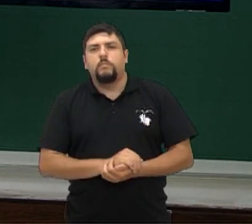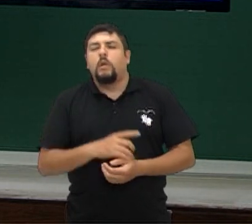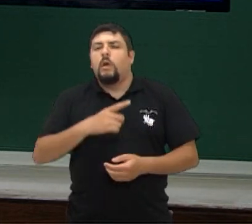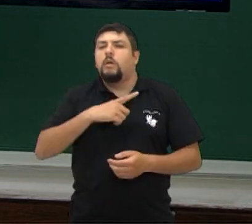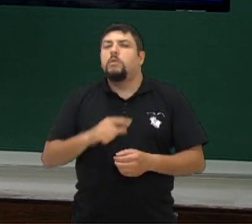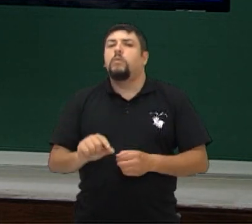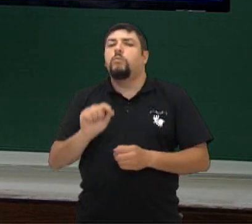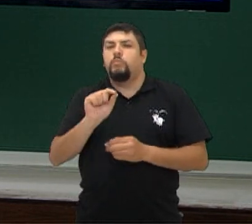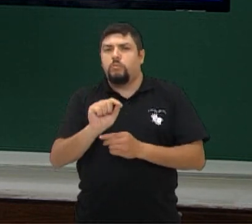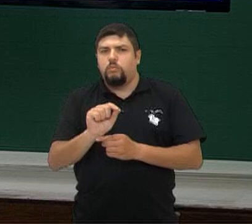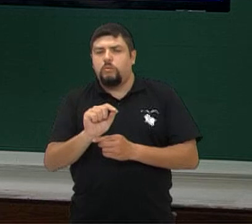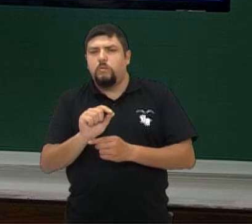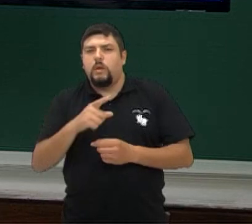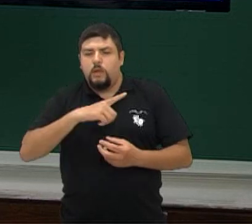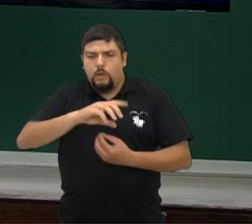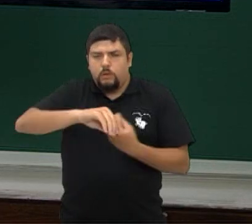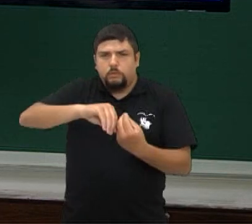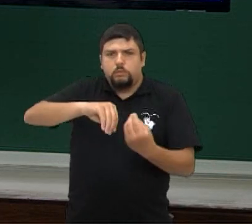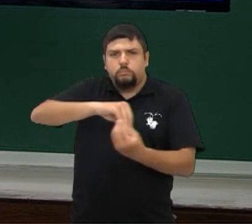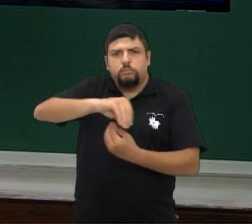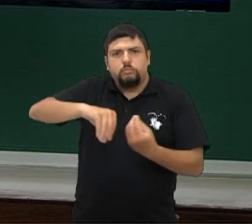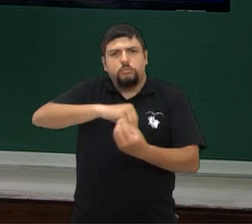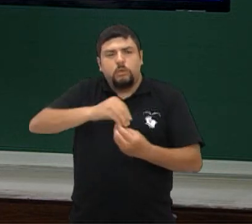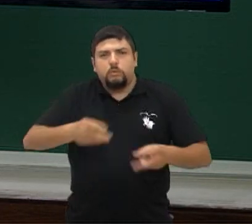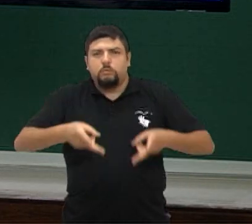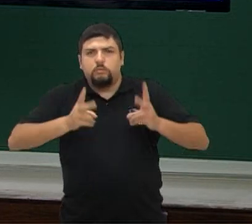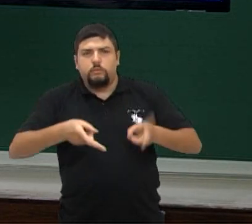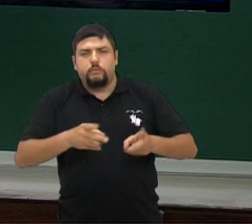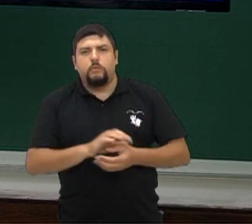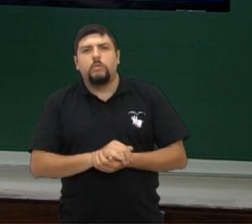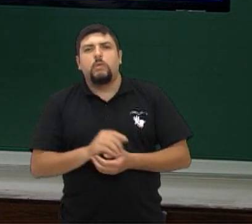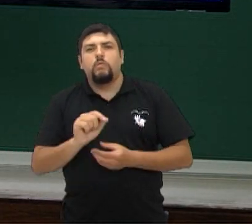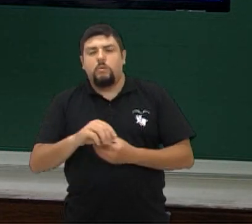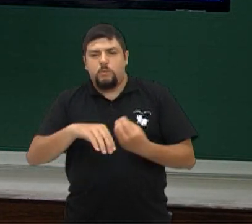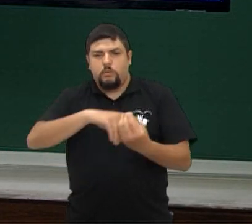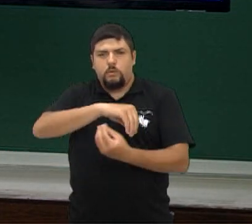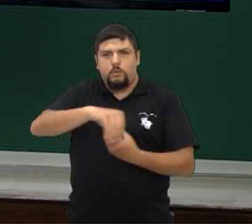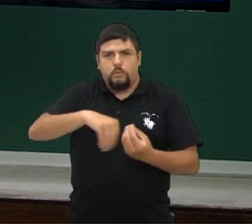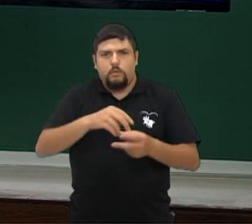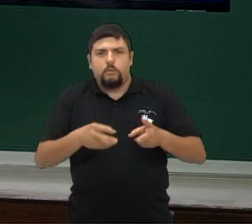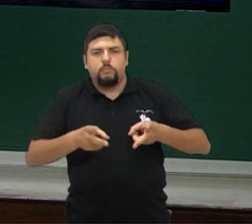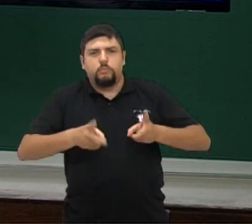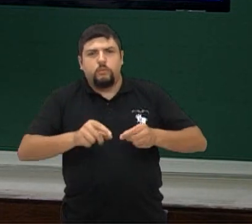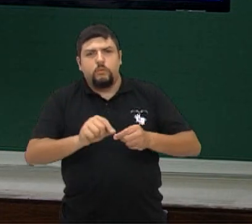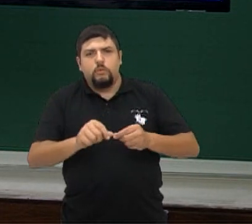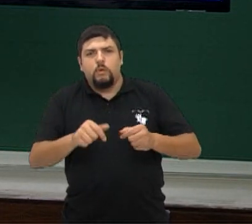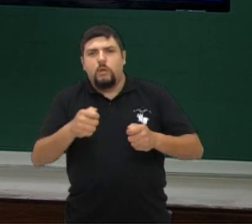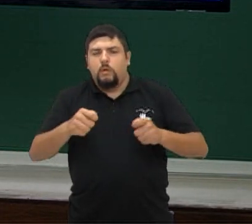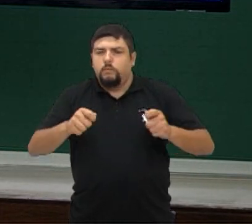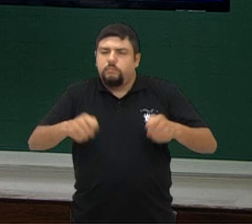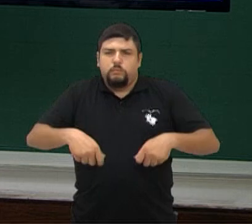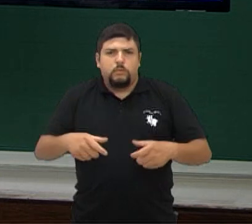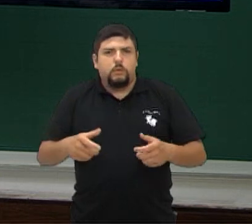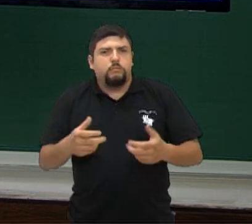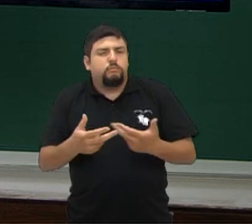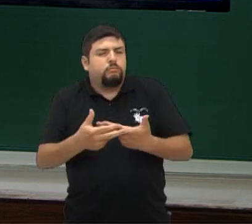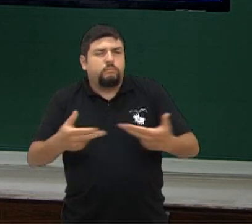Um rendimento da reação fixo. Ou seja, uma reação em equilíbrio vai render sempre a mesma